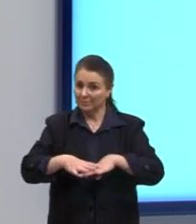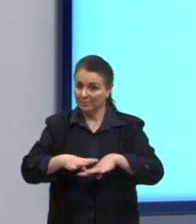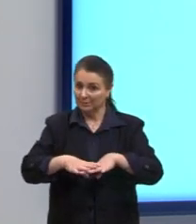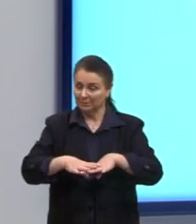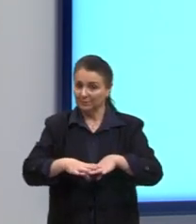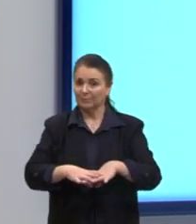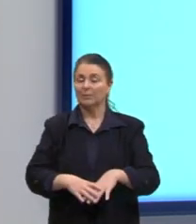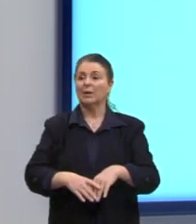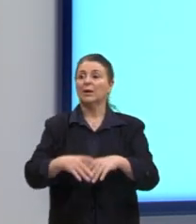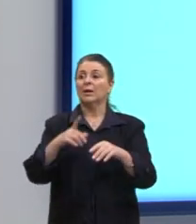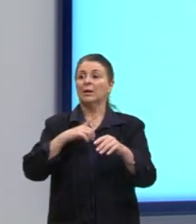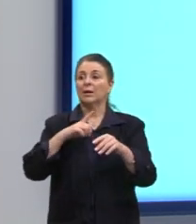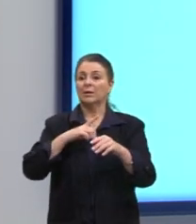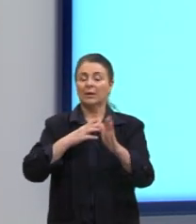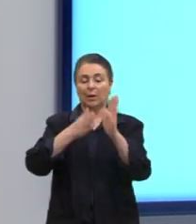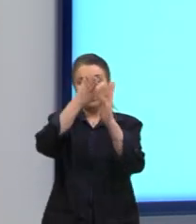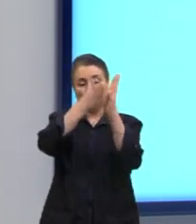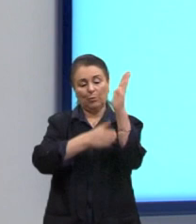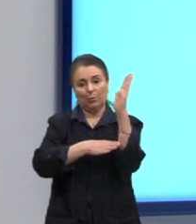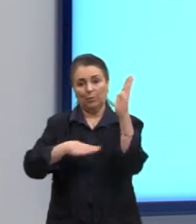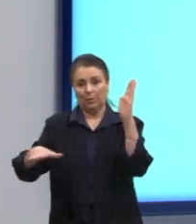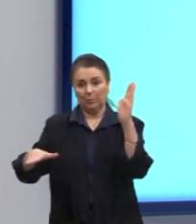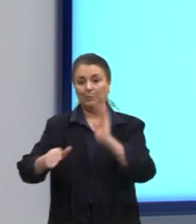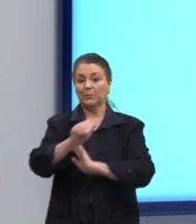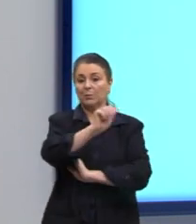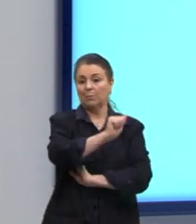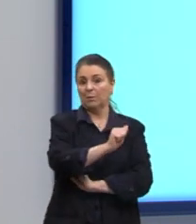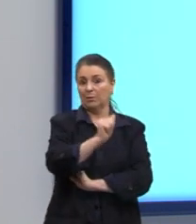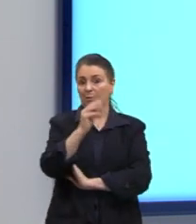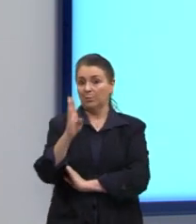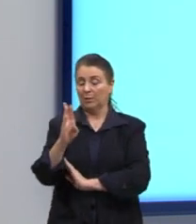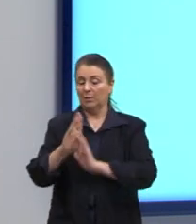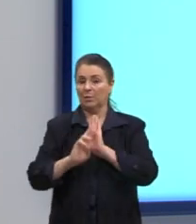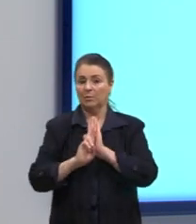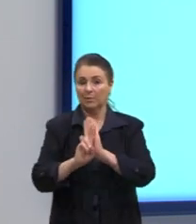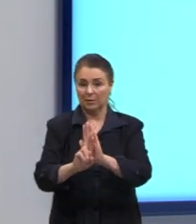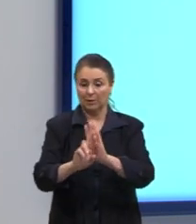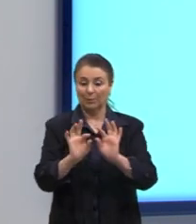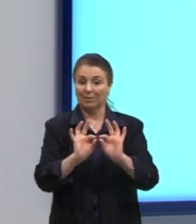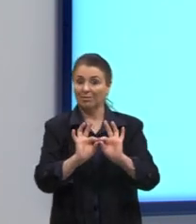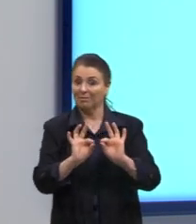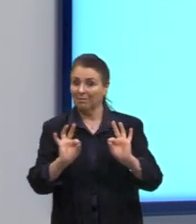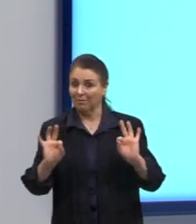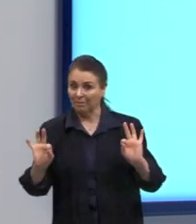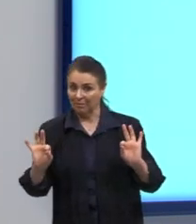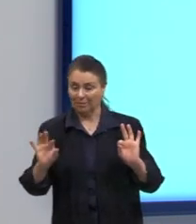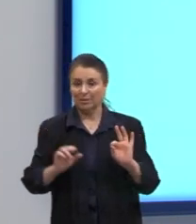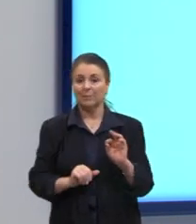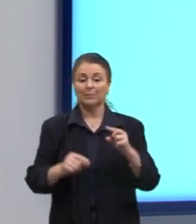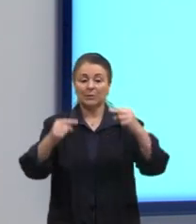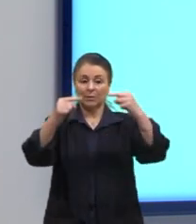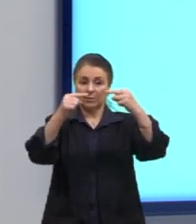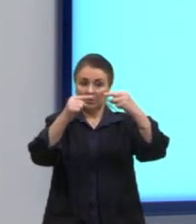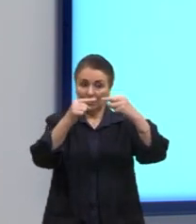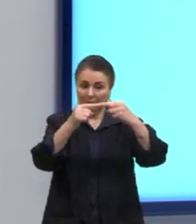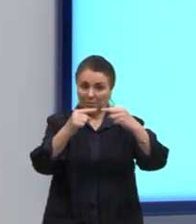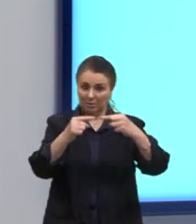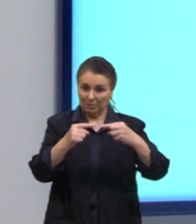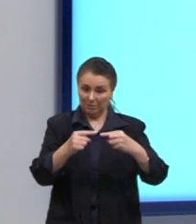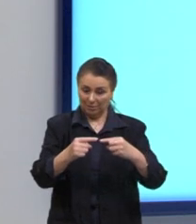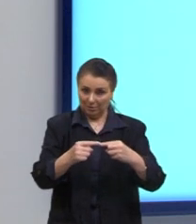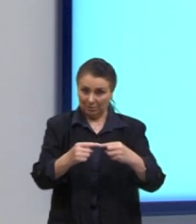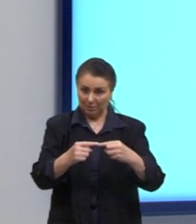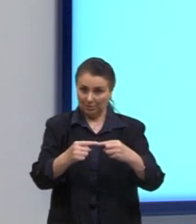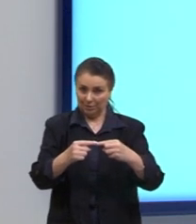o plano temos os pontos A e B representados sobre uma reta as coordenadas desses pontos são